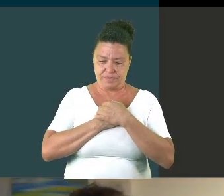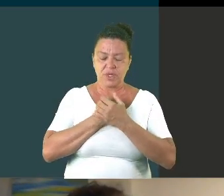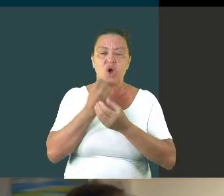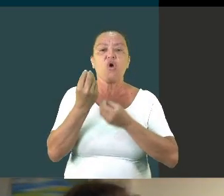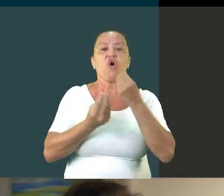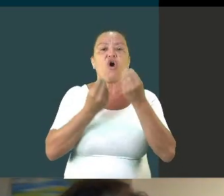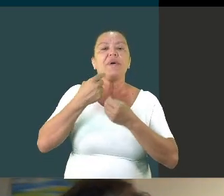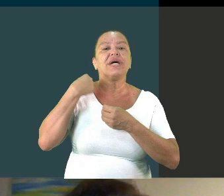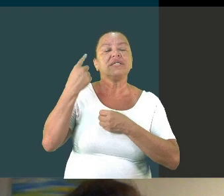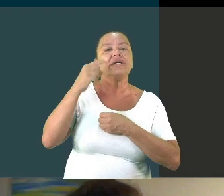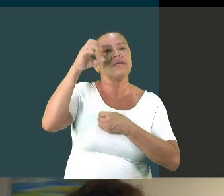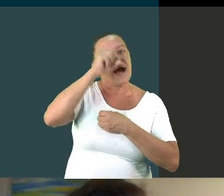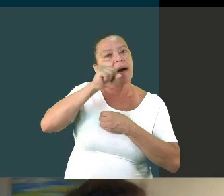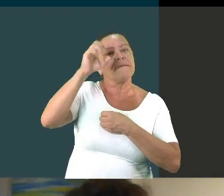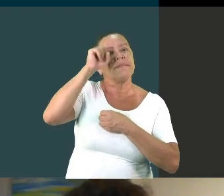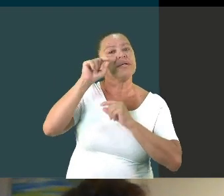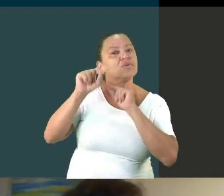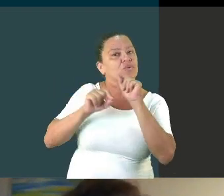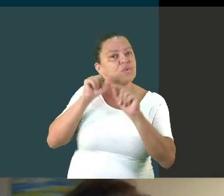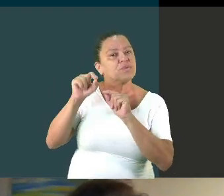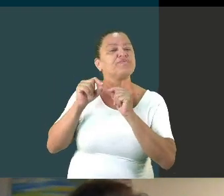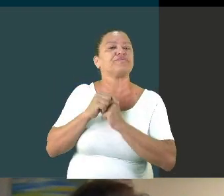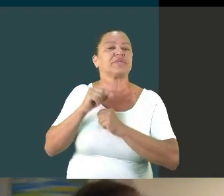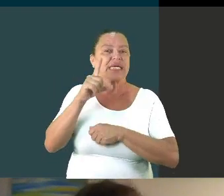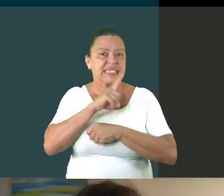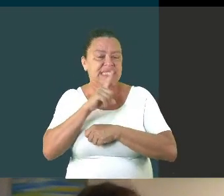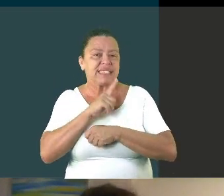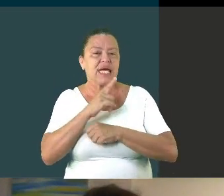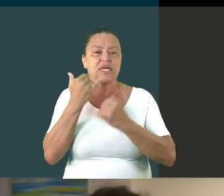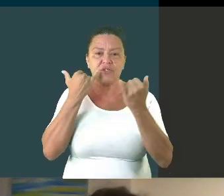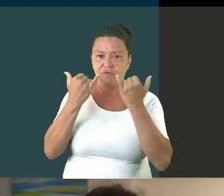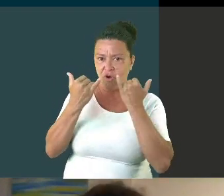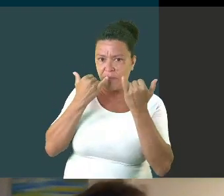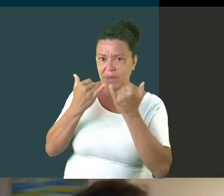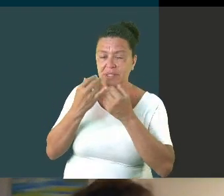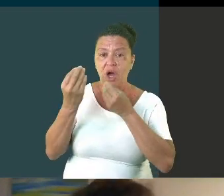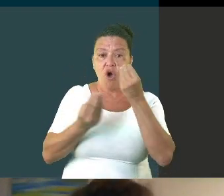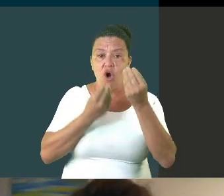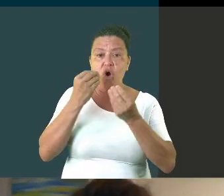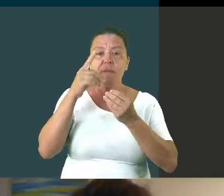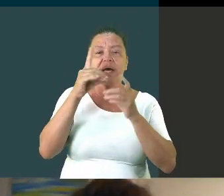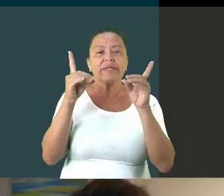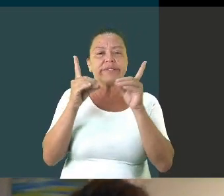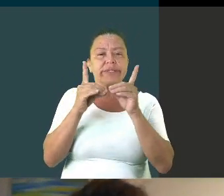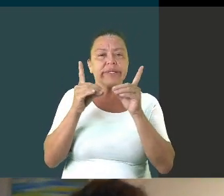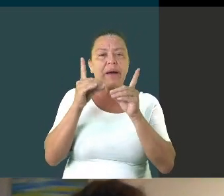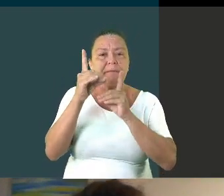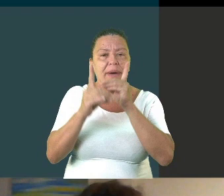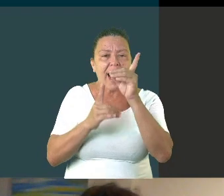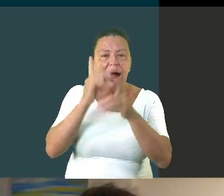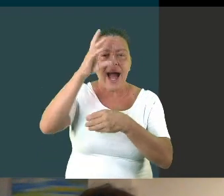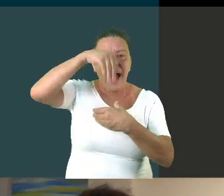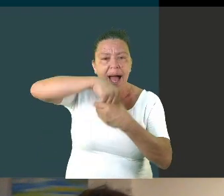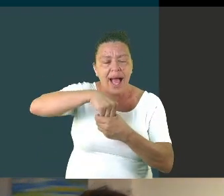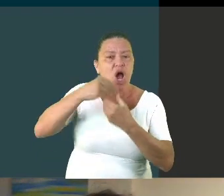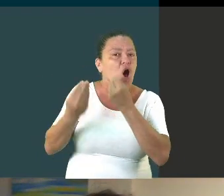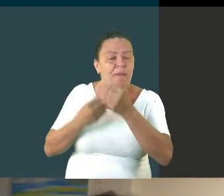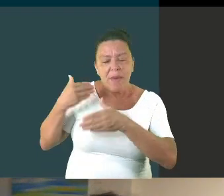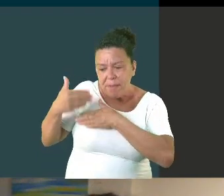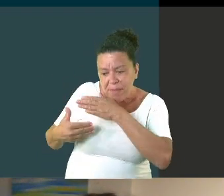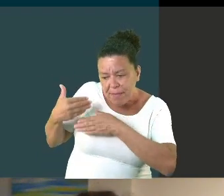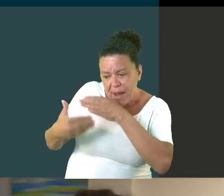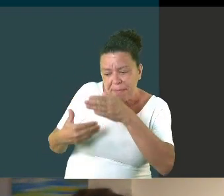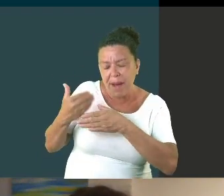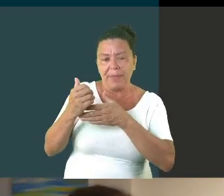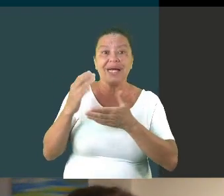nós aprendemos, o que nós temos de informação de como essa dinâmica se processa? No